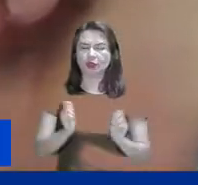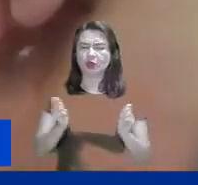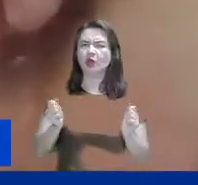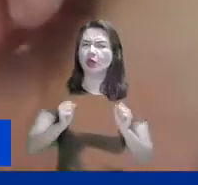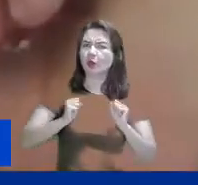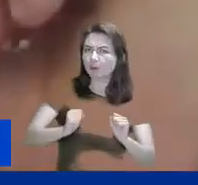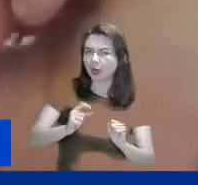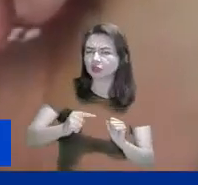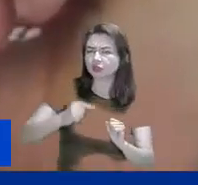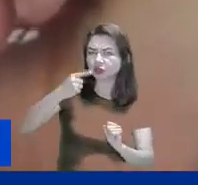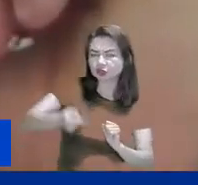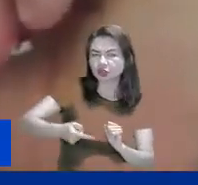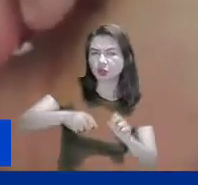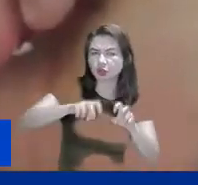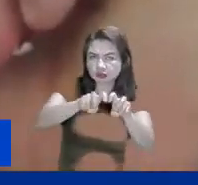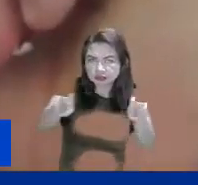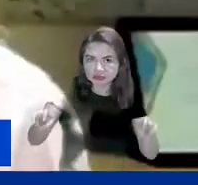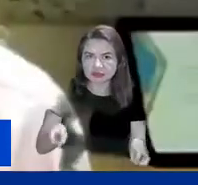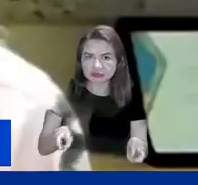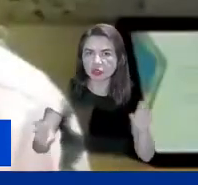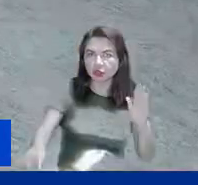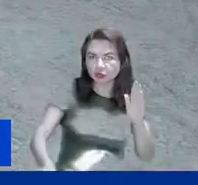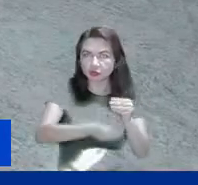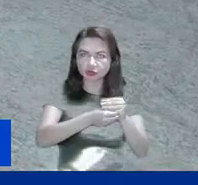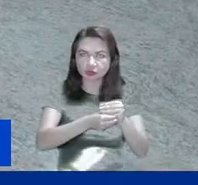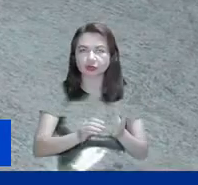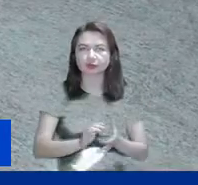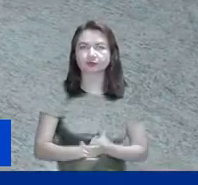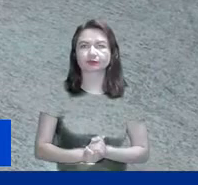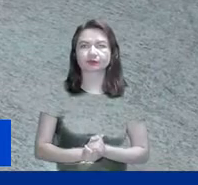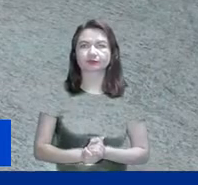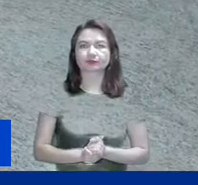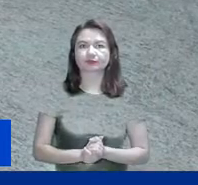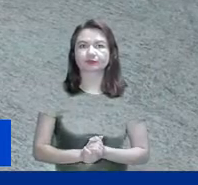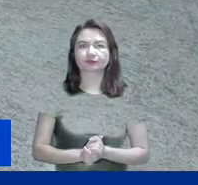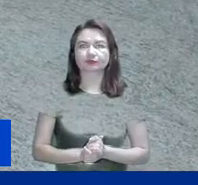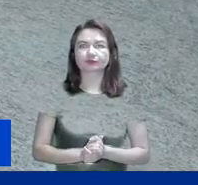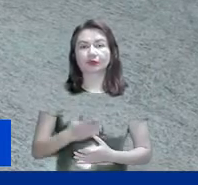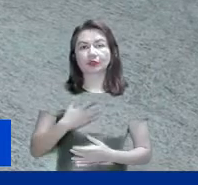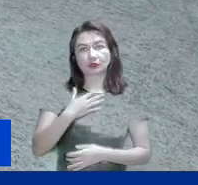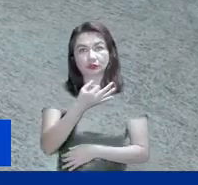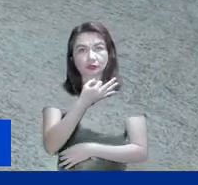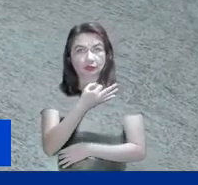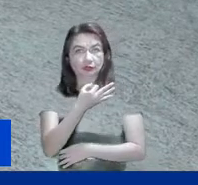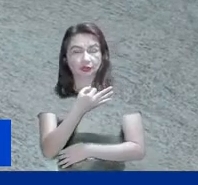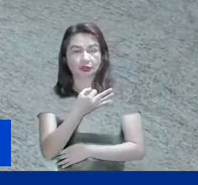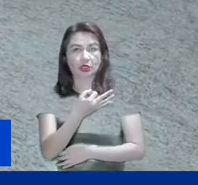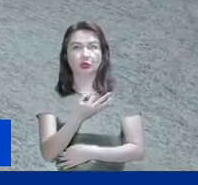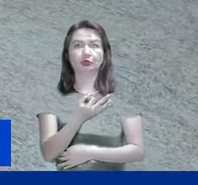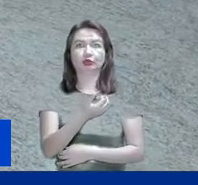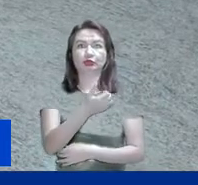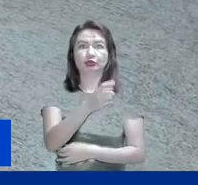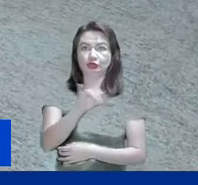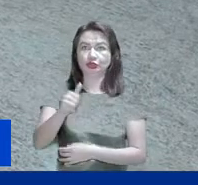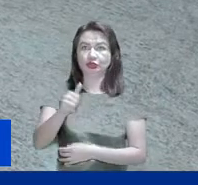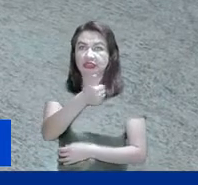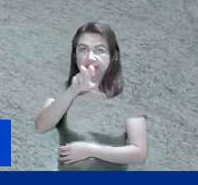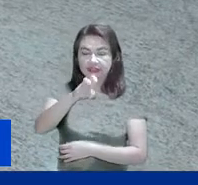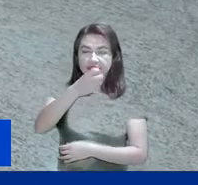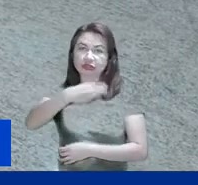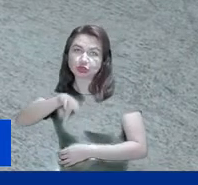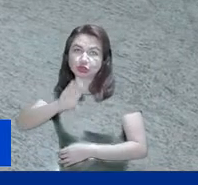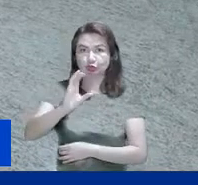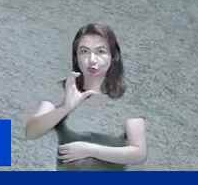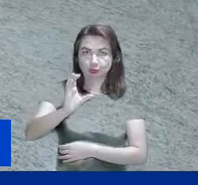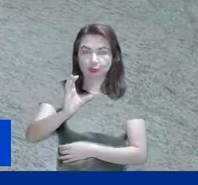sessão, doutora, esse processo? Presidente, Pode sim, excelência. nós sugerimos que seja incluído na sessão do dia 15 de março. A CEJUD